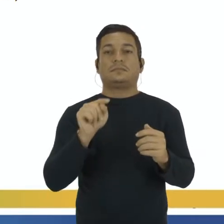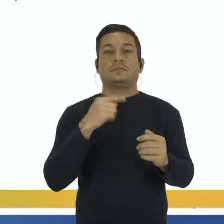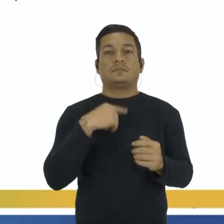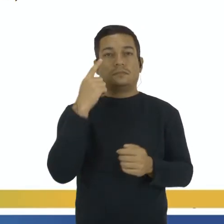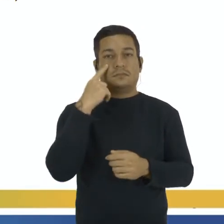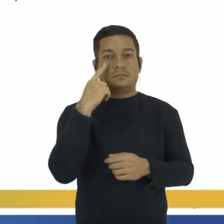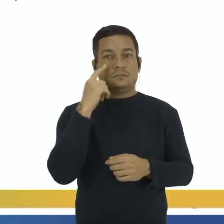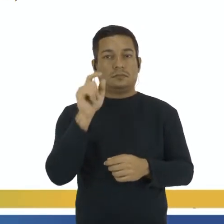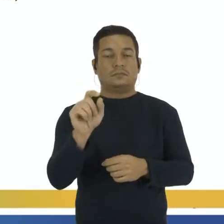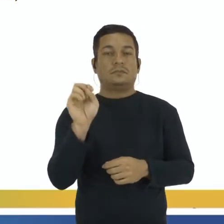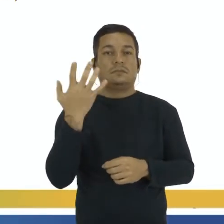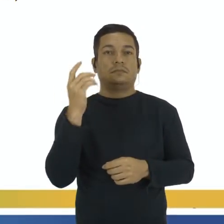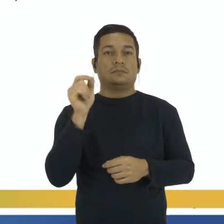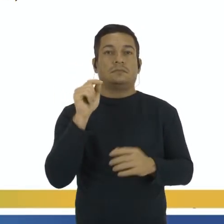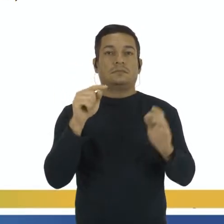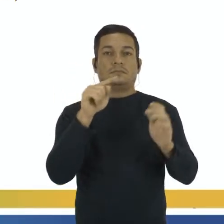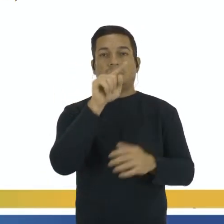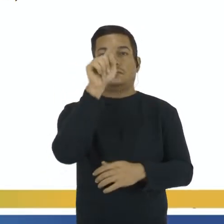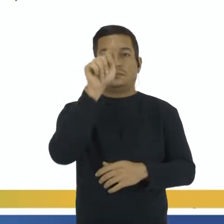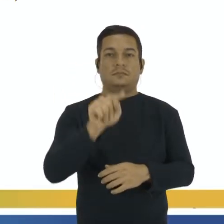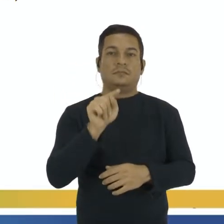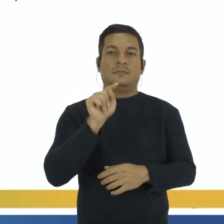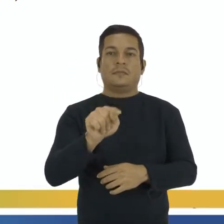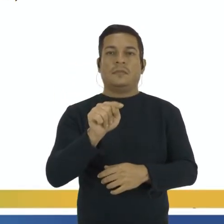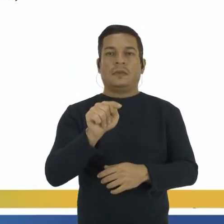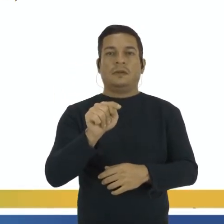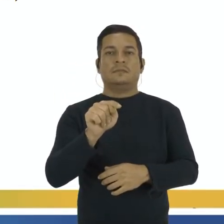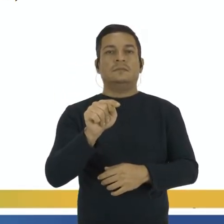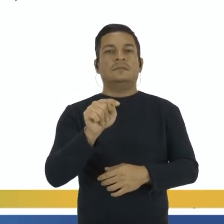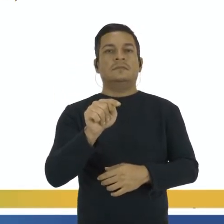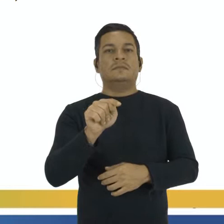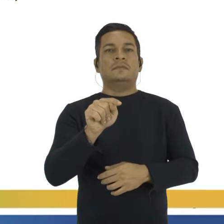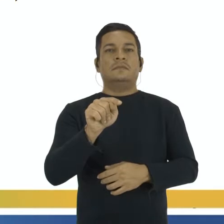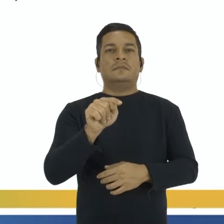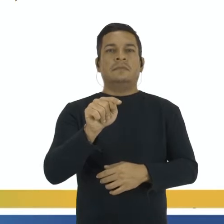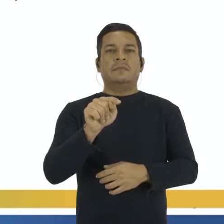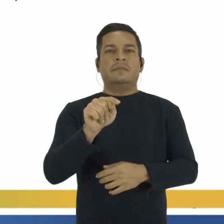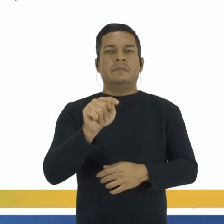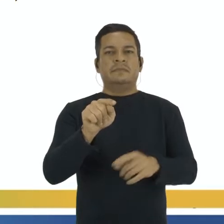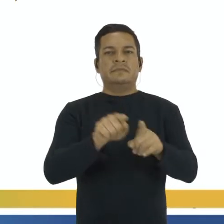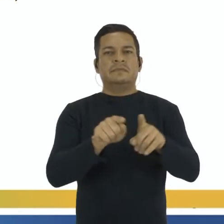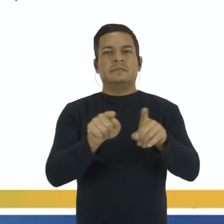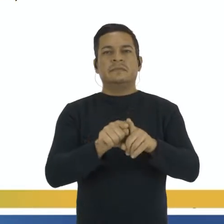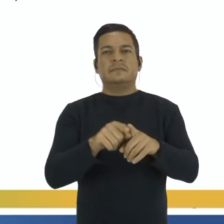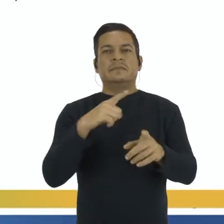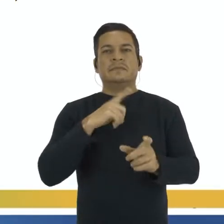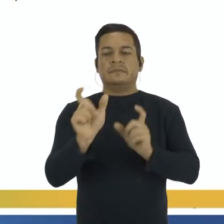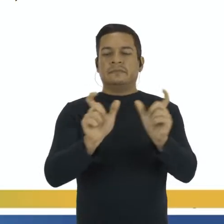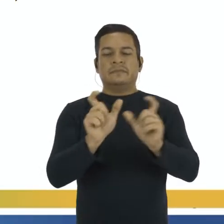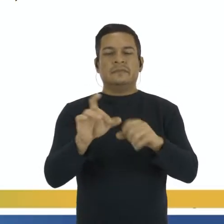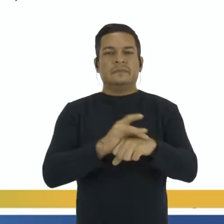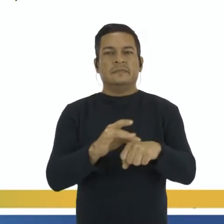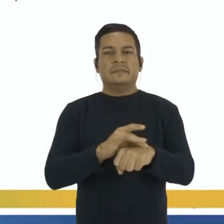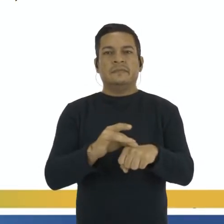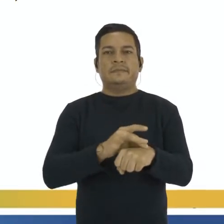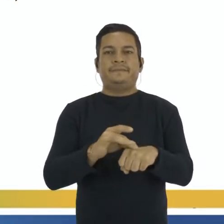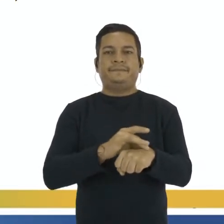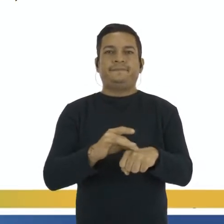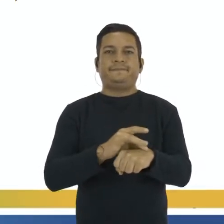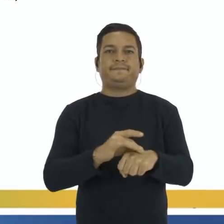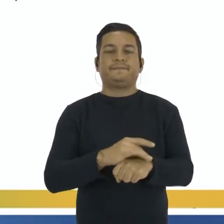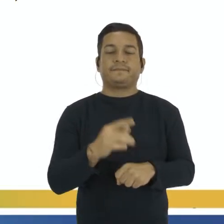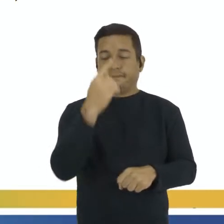que é muito recorrente o ponto de exclamação, por exemplo. E, além disso, tem palavras em negritos, a